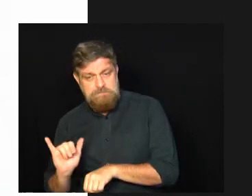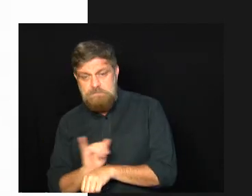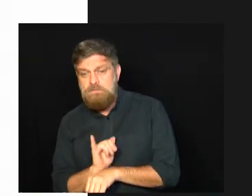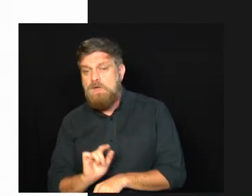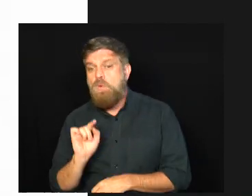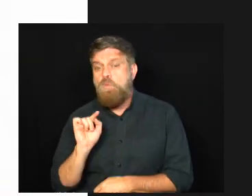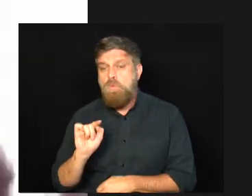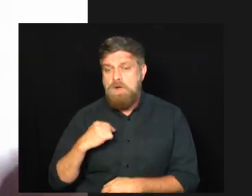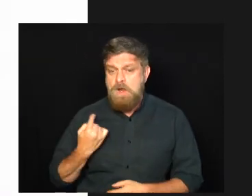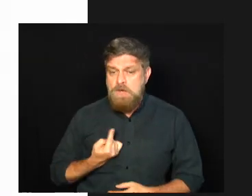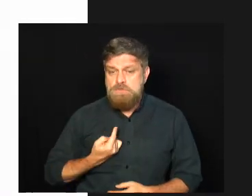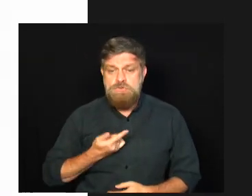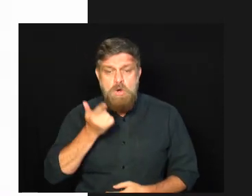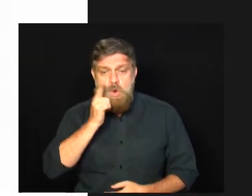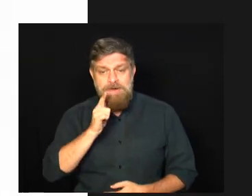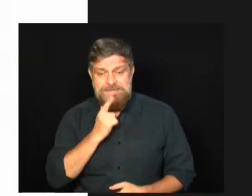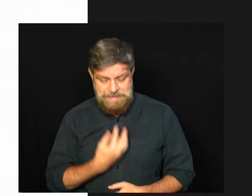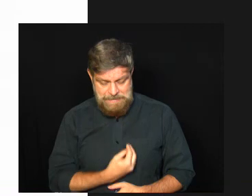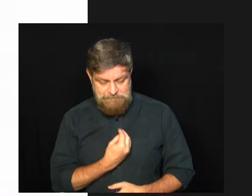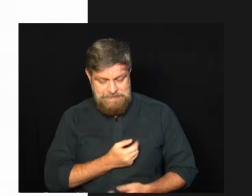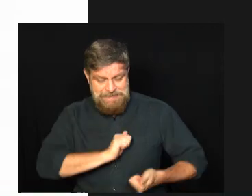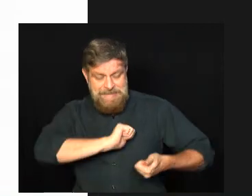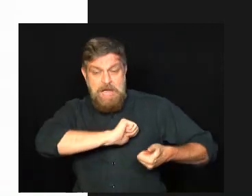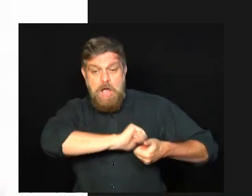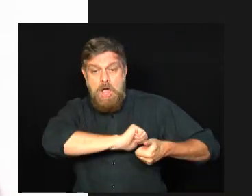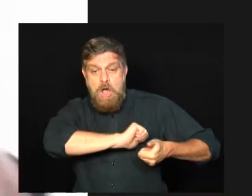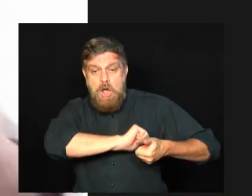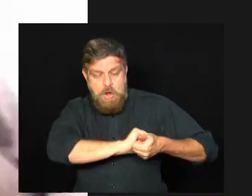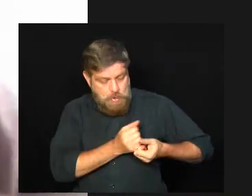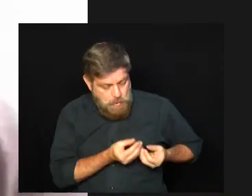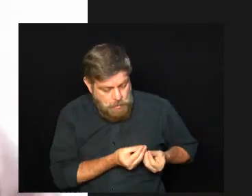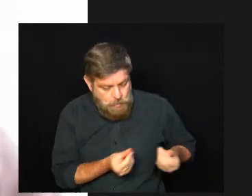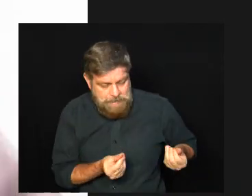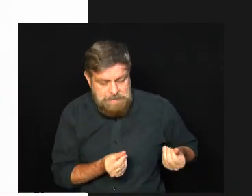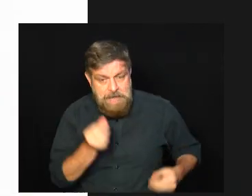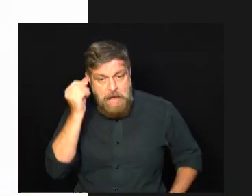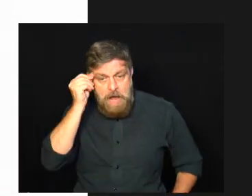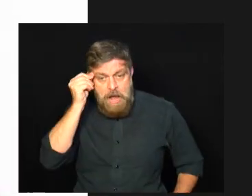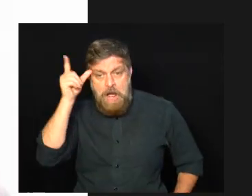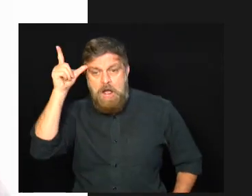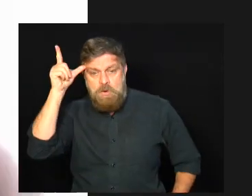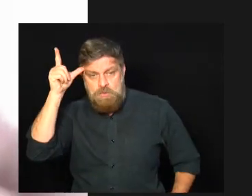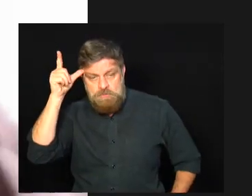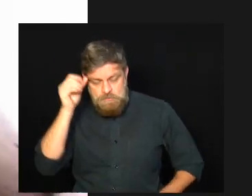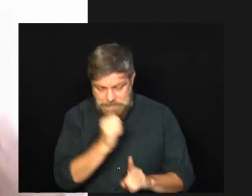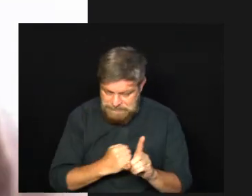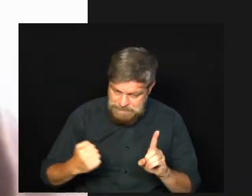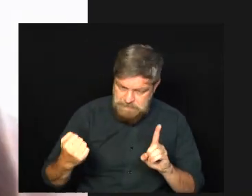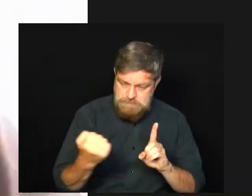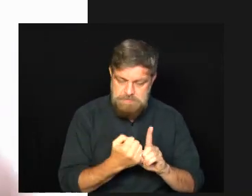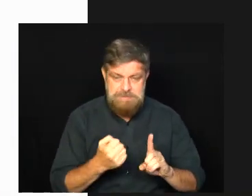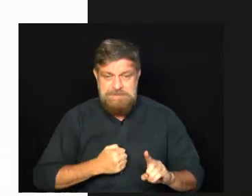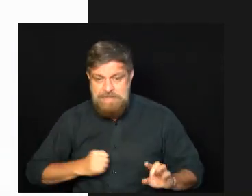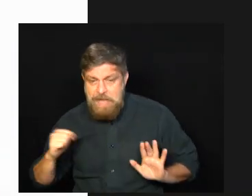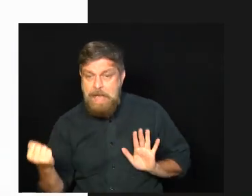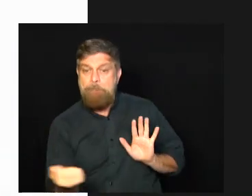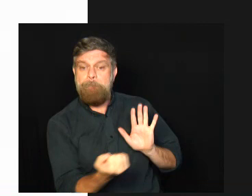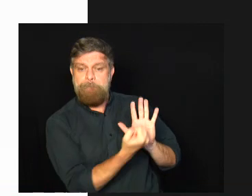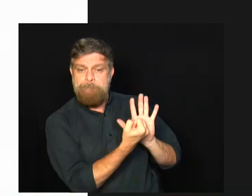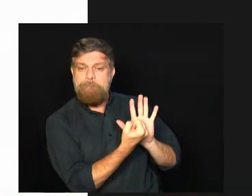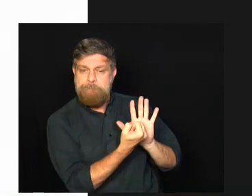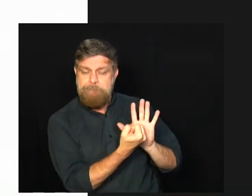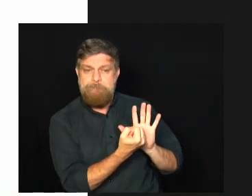nós possamos viver com qualidade. A cultura é isto de uma sociedade. Este é o patrimônio cultural de